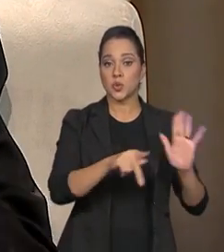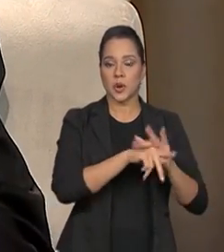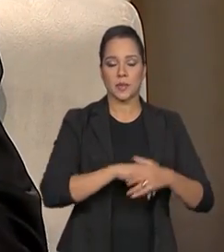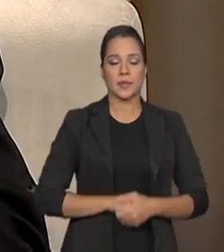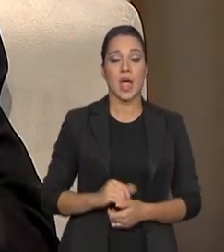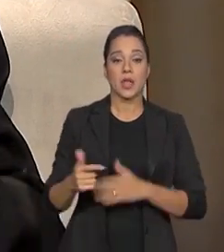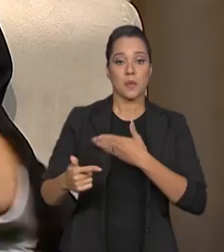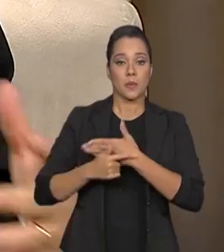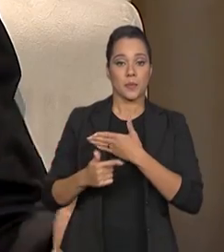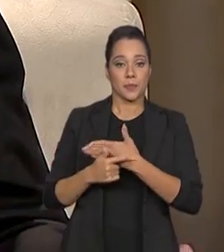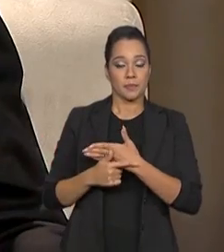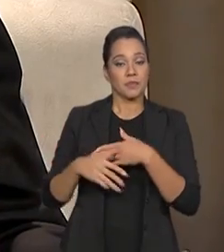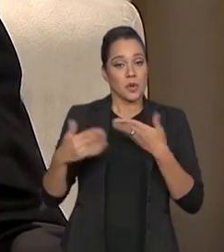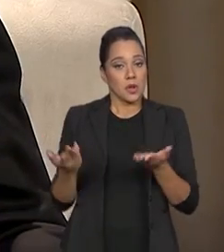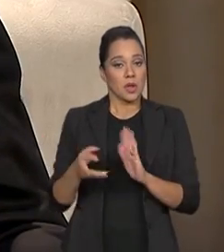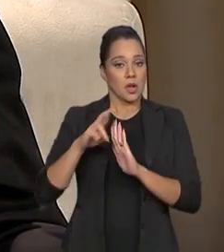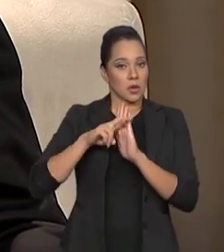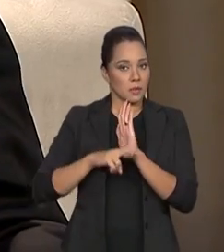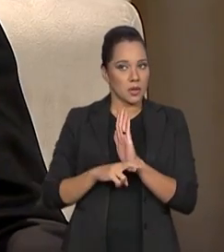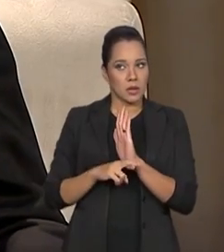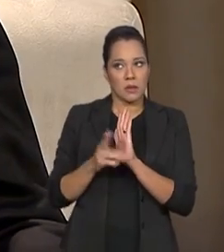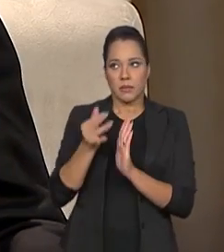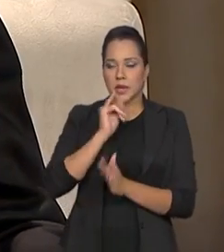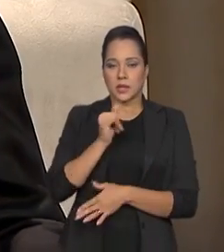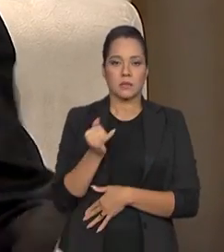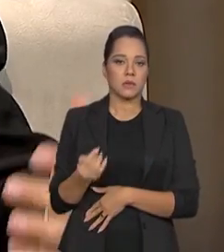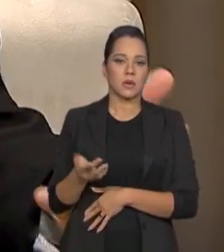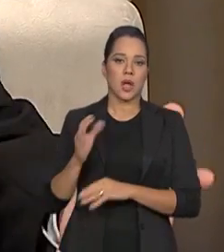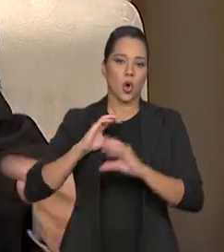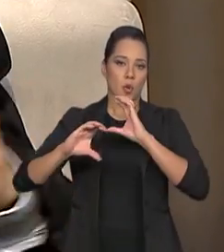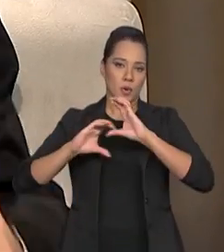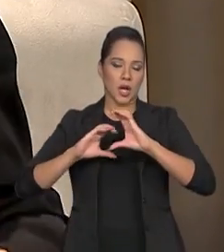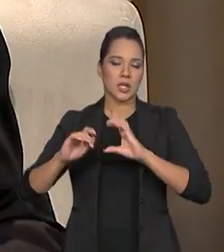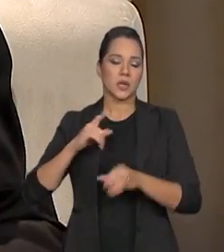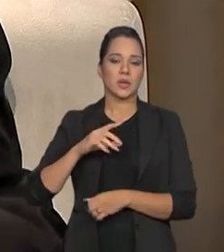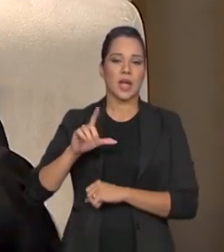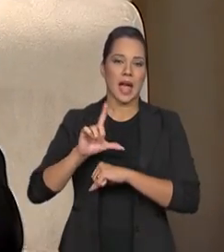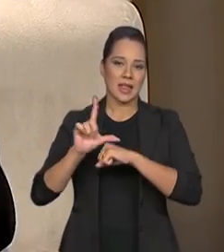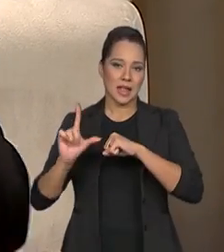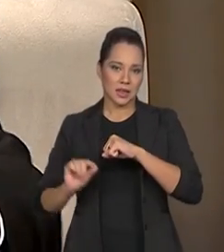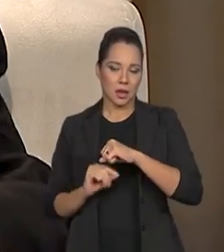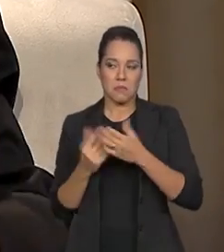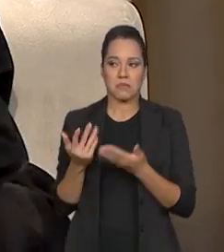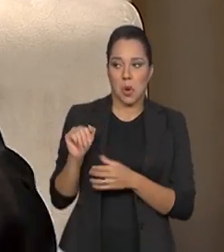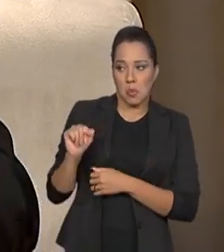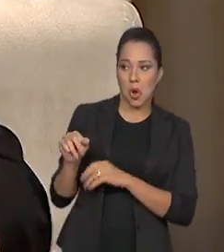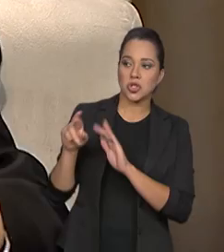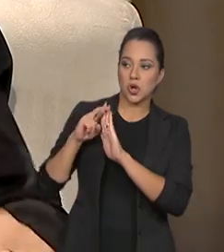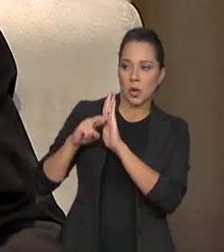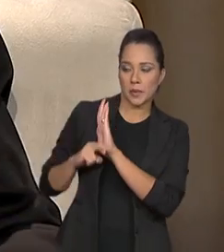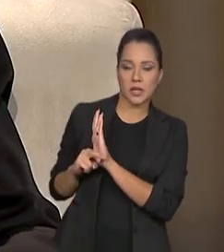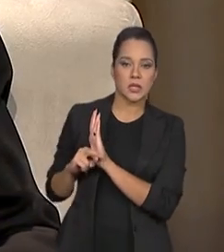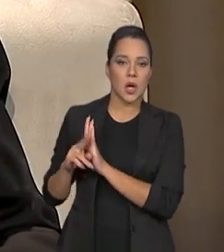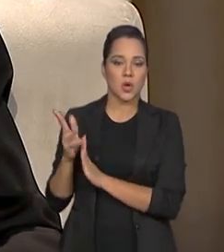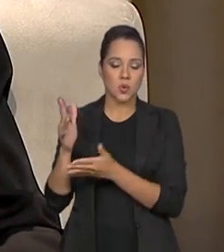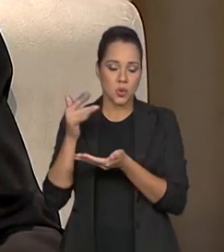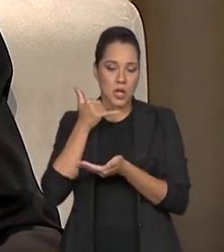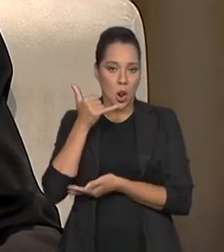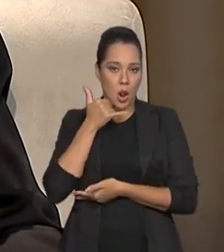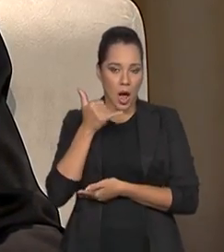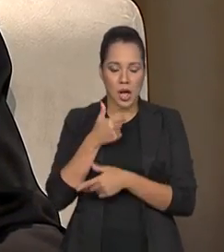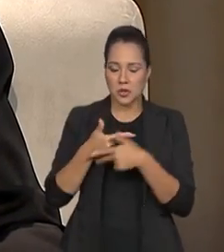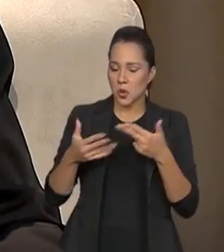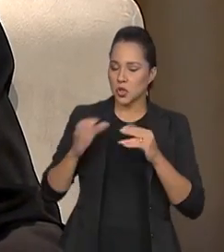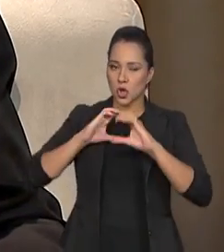Então esse papel quando não há um regulamentador por exemplo na telecomunicações Você tem uma Anatel Então ela pode estar fazendo regulamentação dos aparelhos de